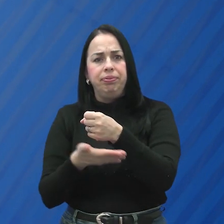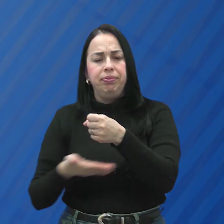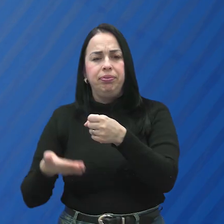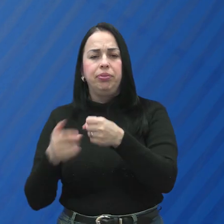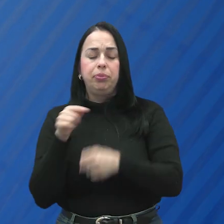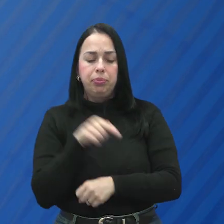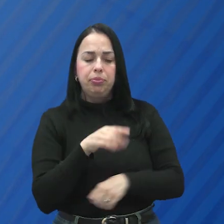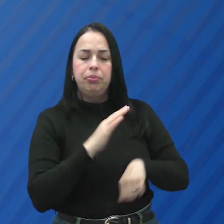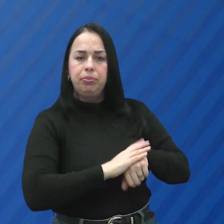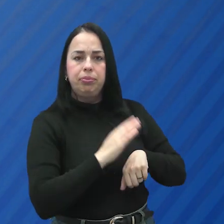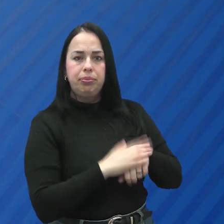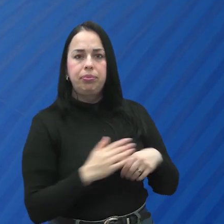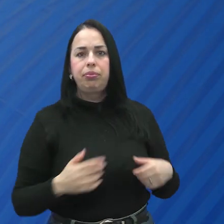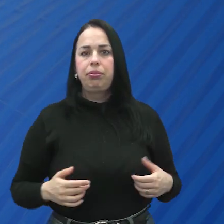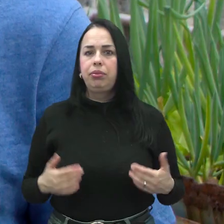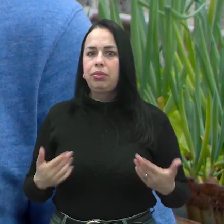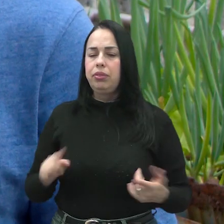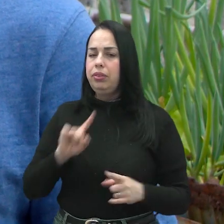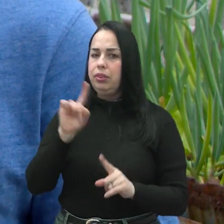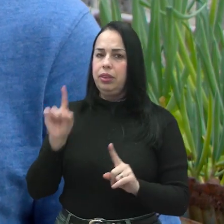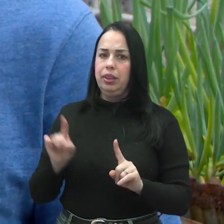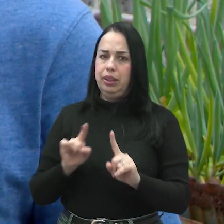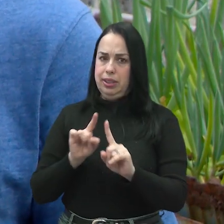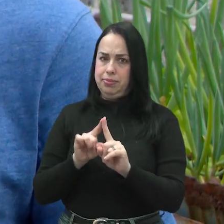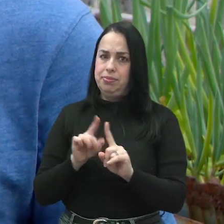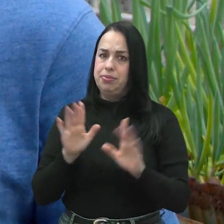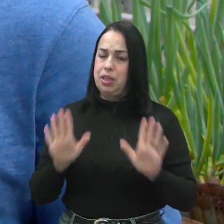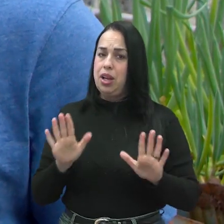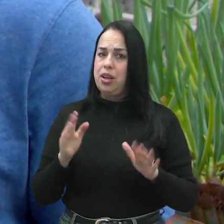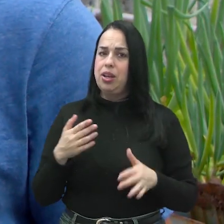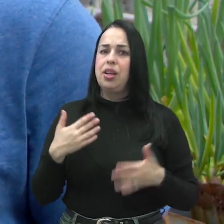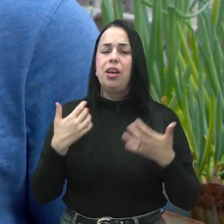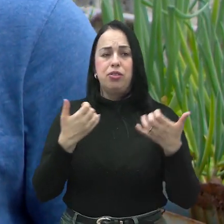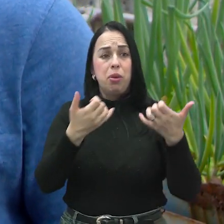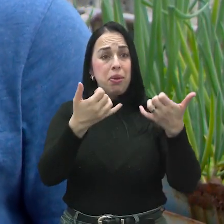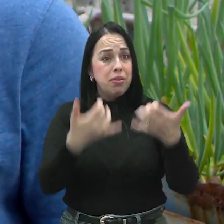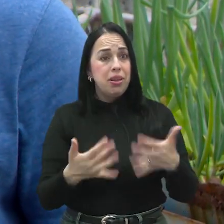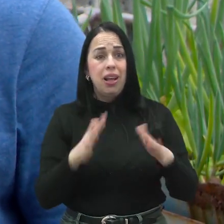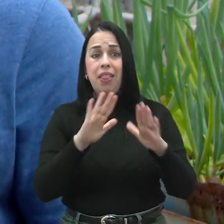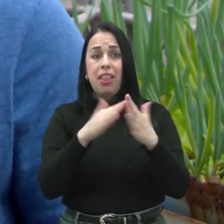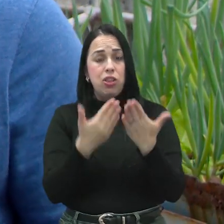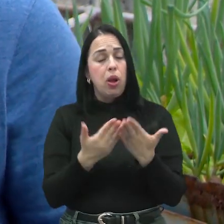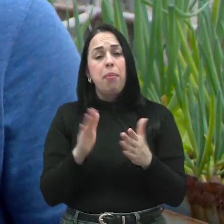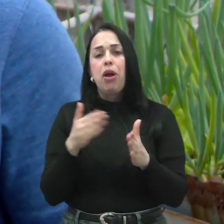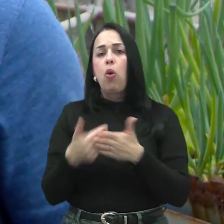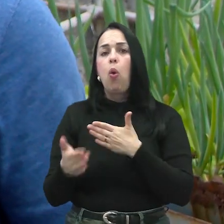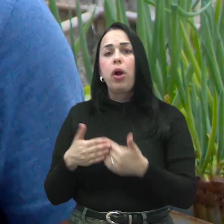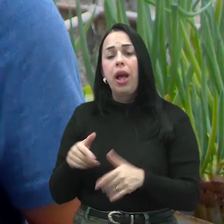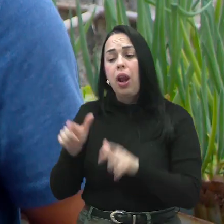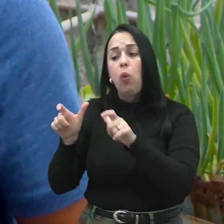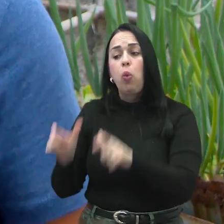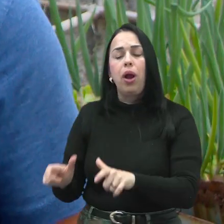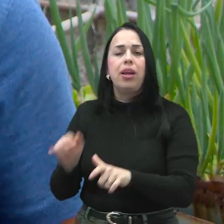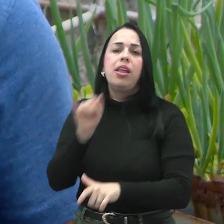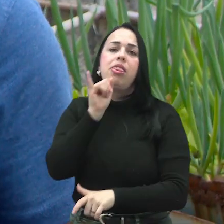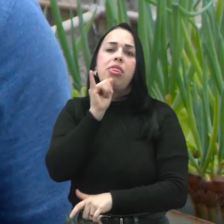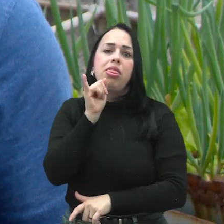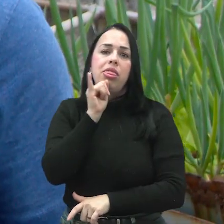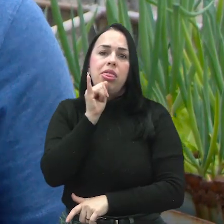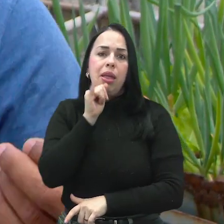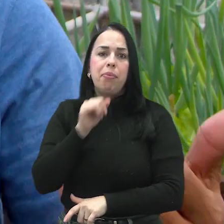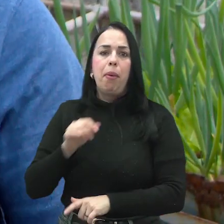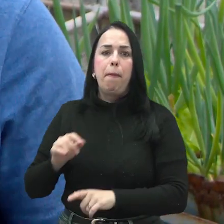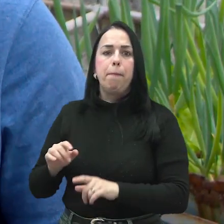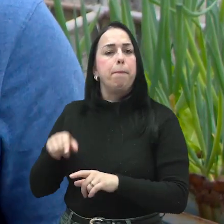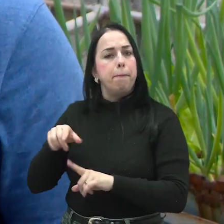básicos necessários para a atividade. Então o objetivo, eu falo nas escolas, mas em qualquer área pública. Por exemplo, a gente tem o parque